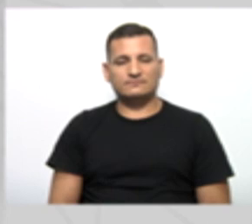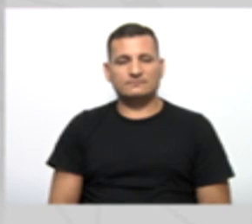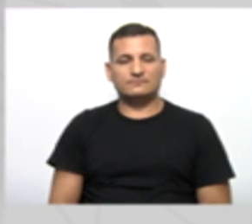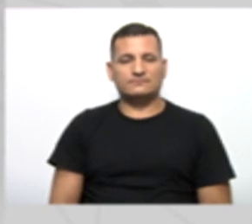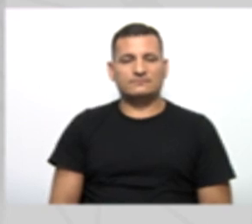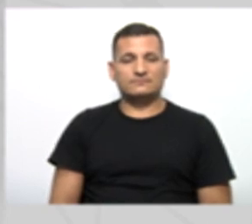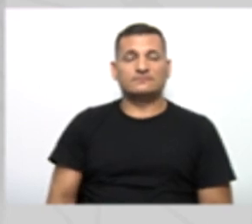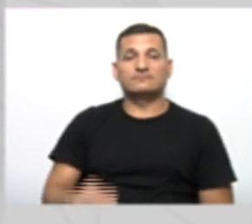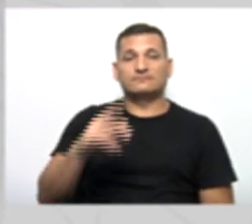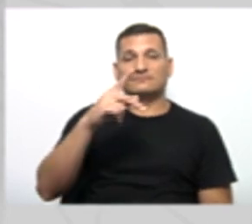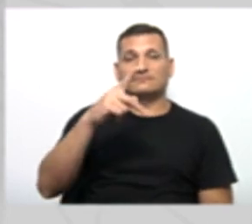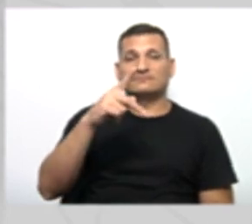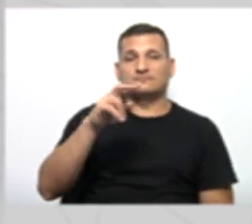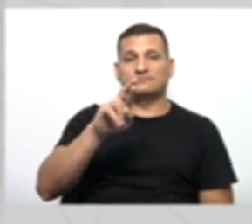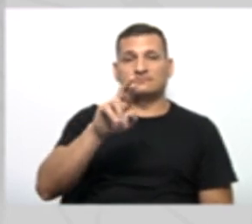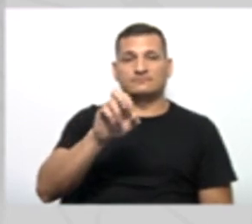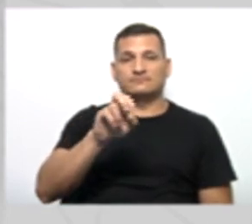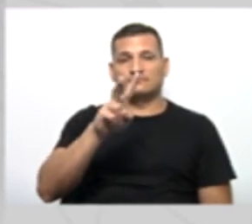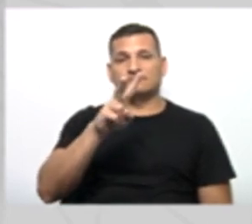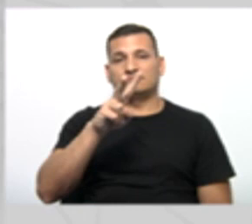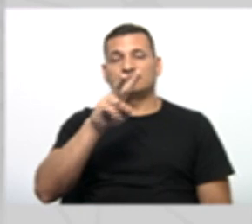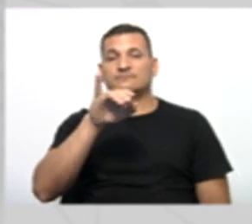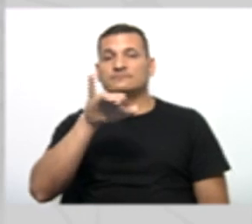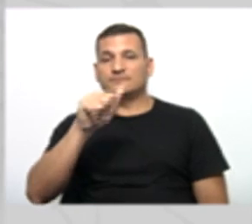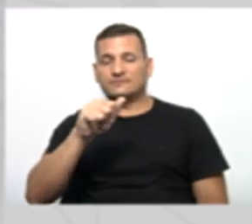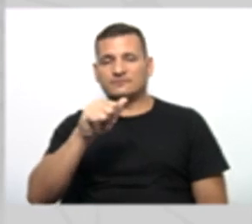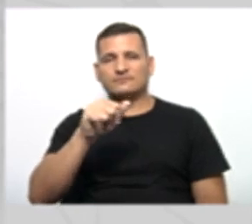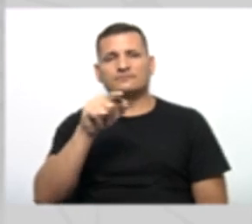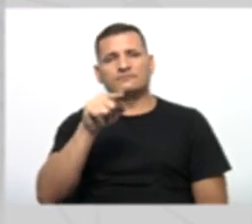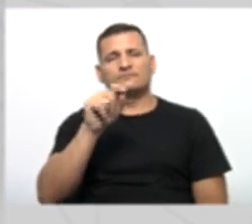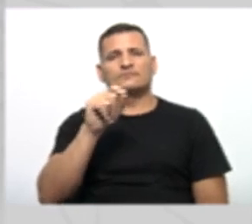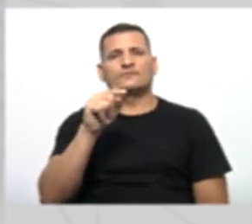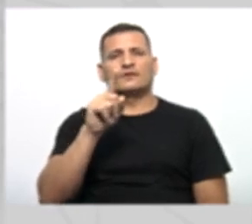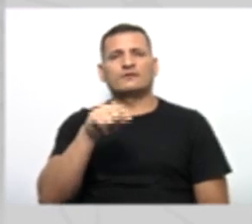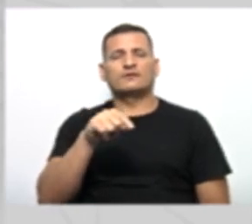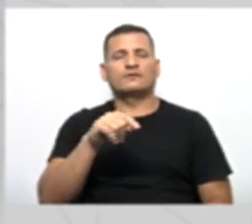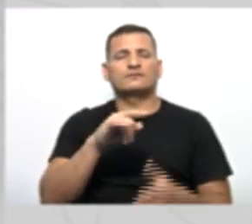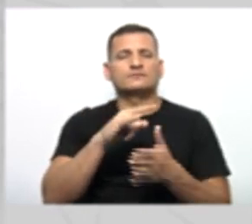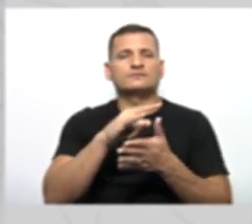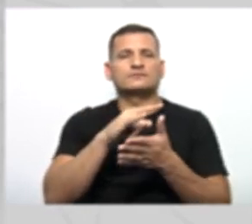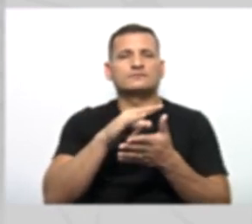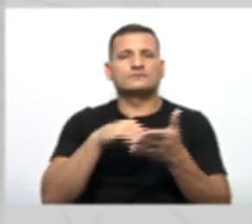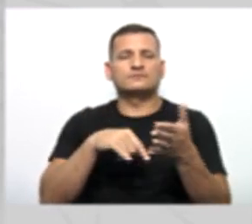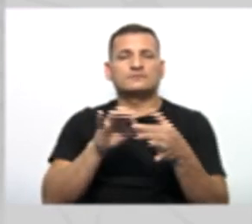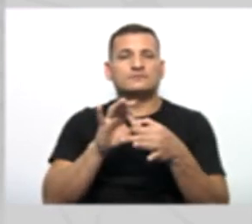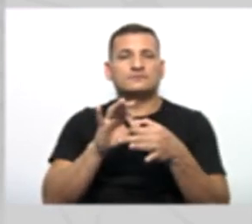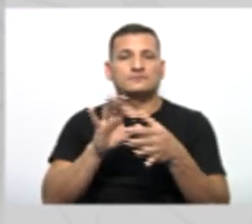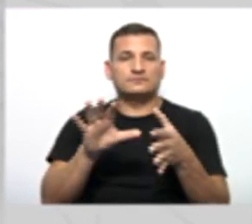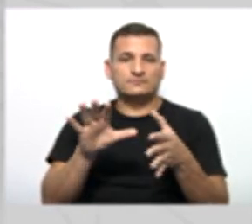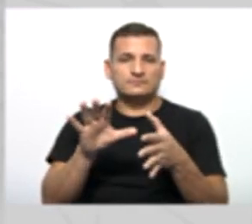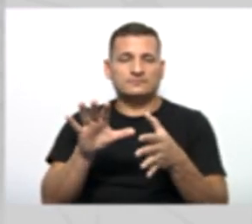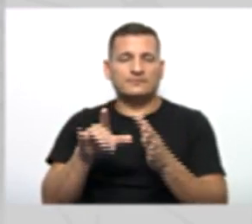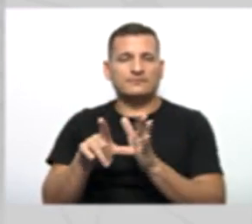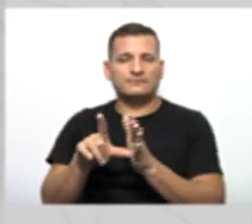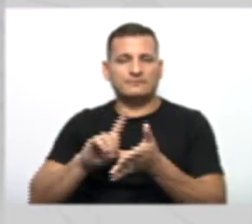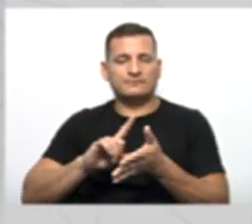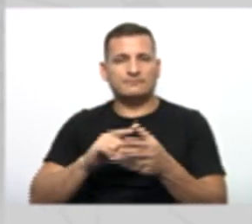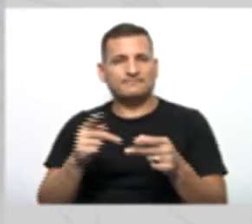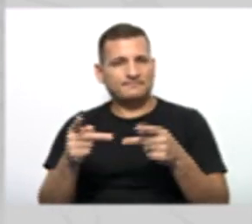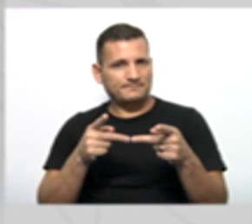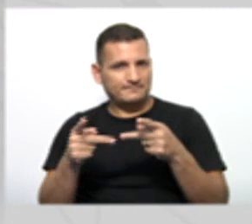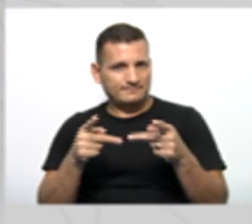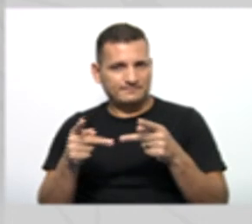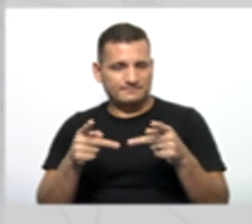Essa licença prévia, ela é uma licença que é concedida numa fase preliminar do projeto ou